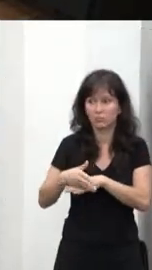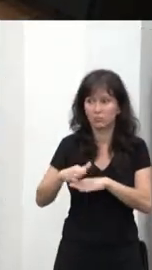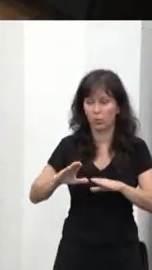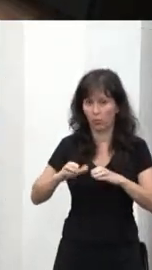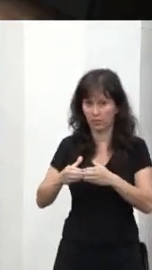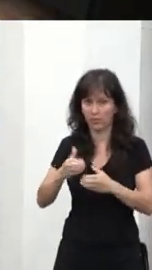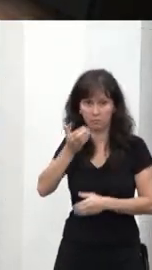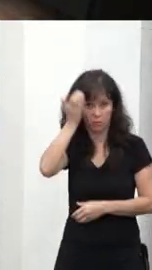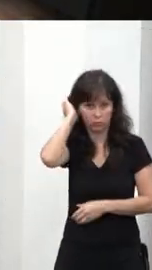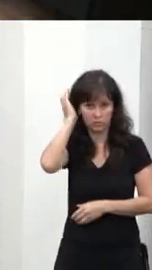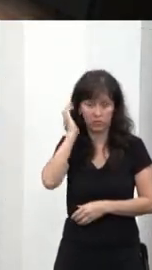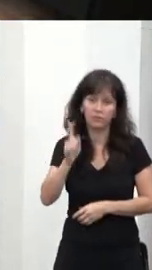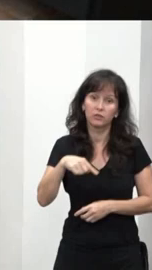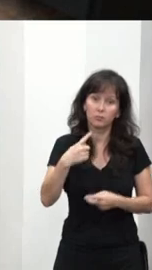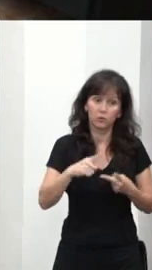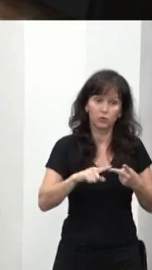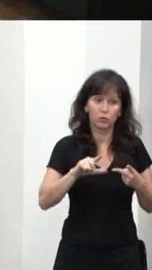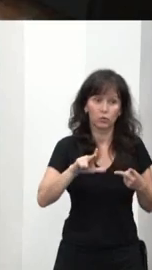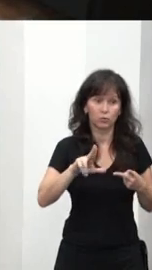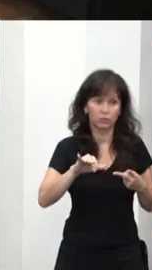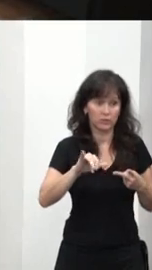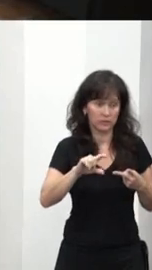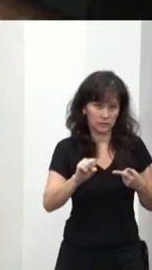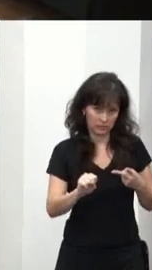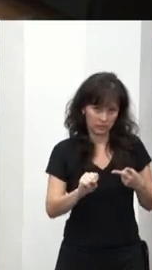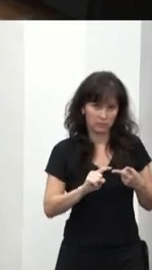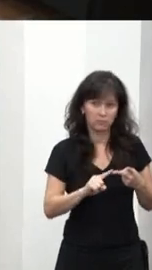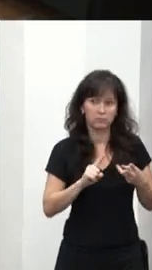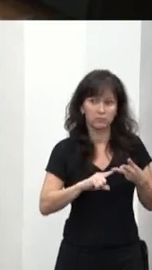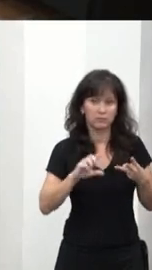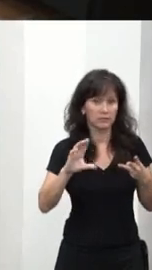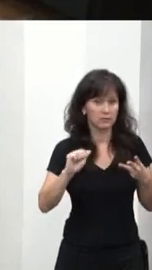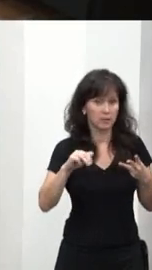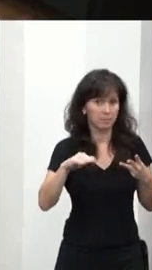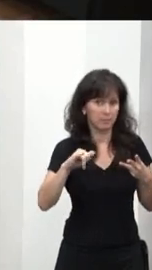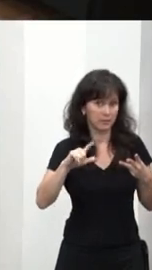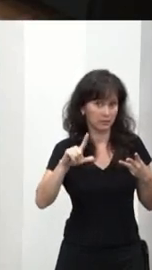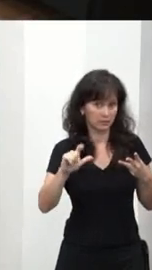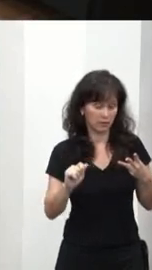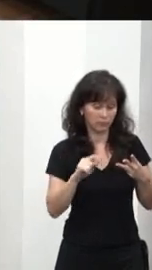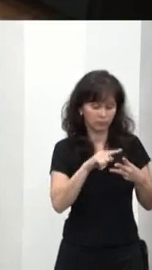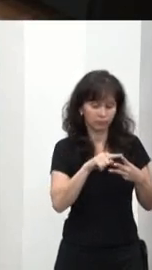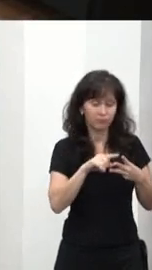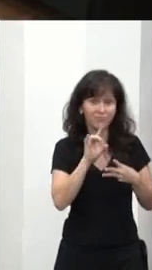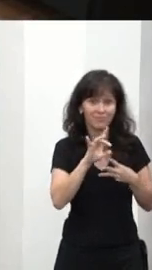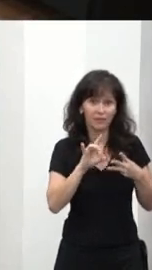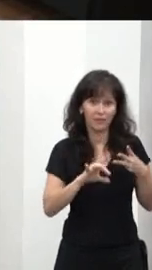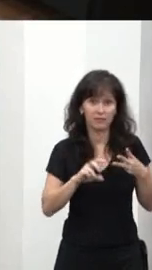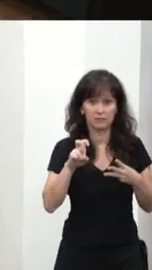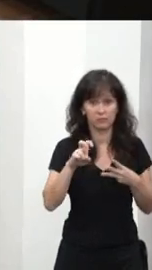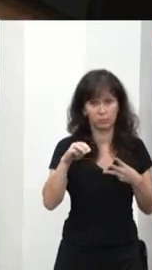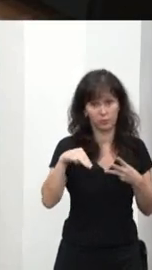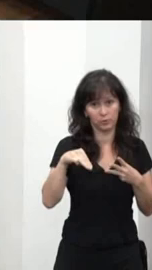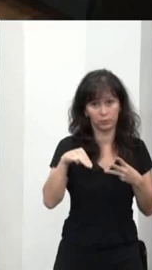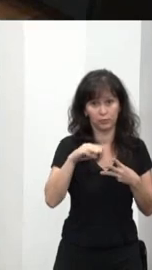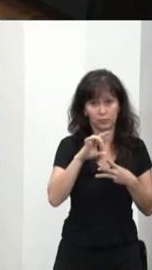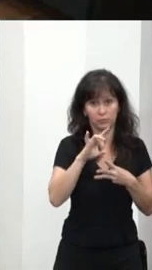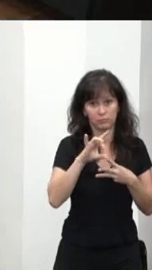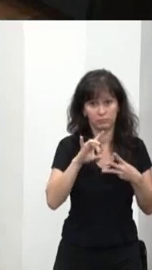do Conselho e depois a Camila todos os três com cinco minutos para suas